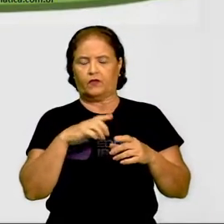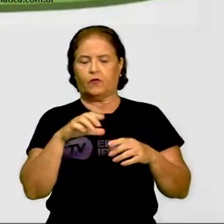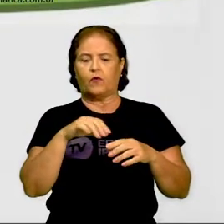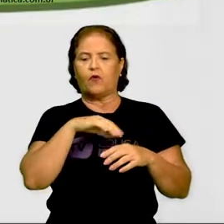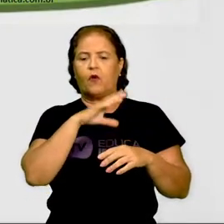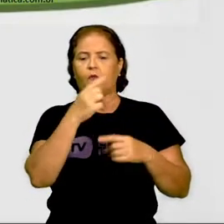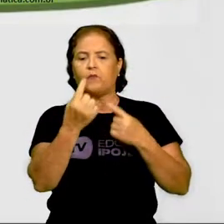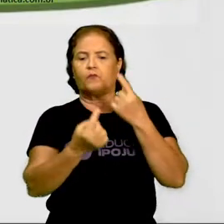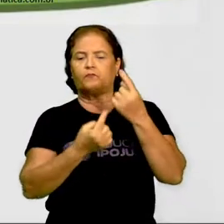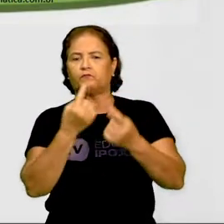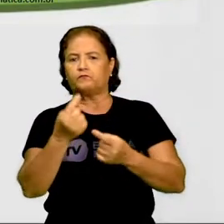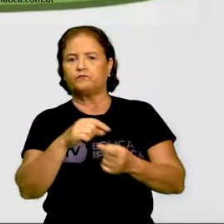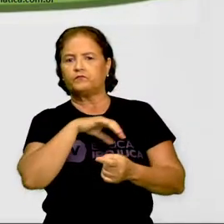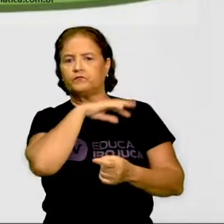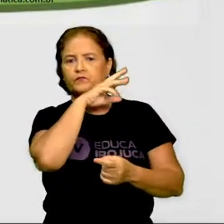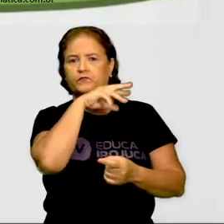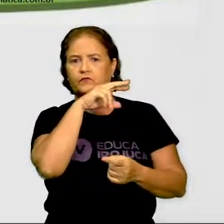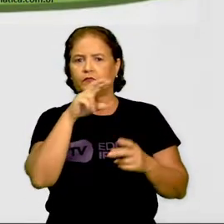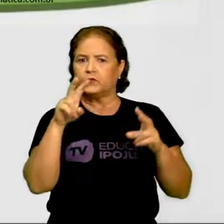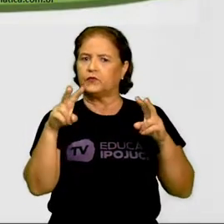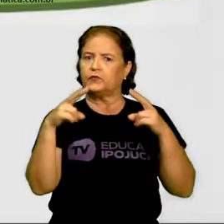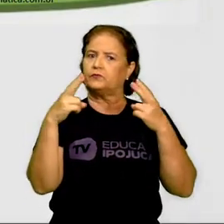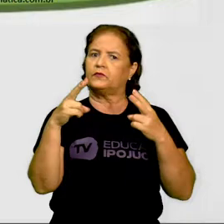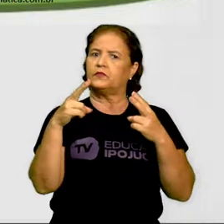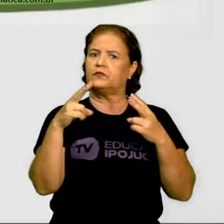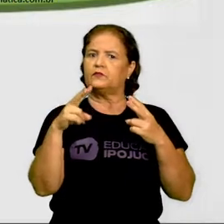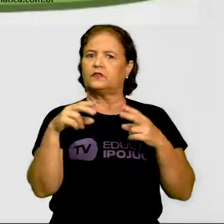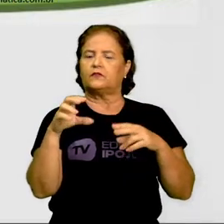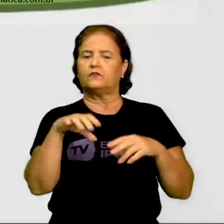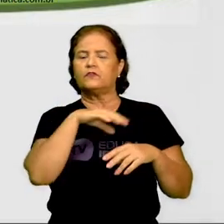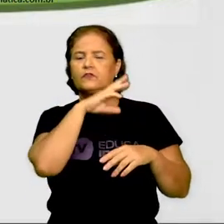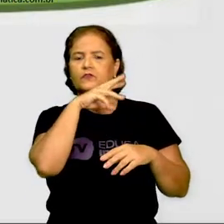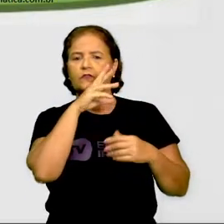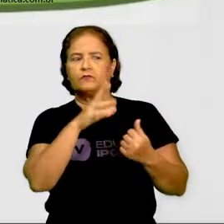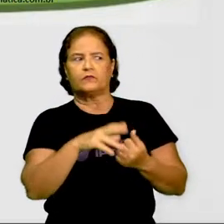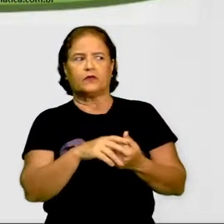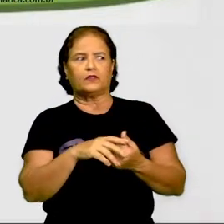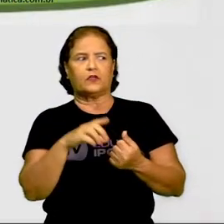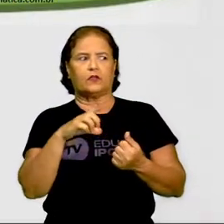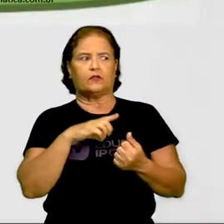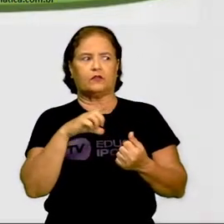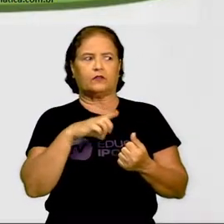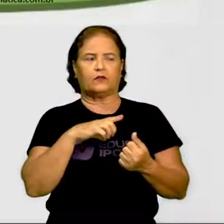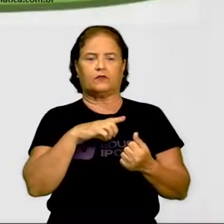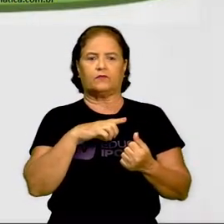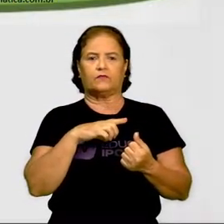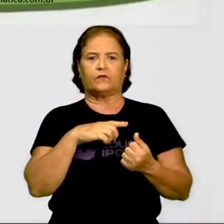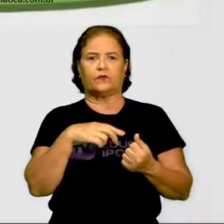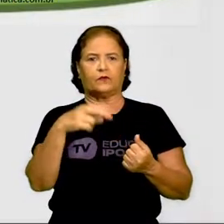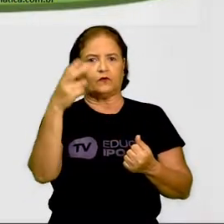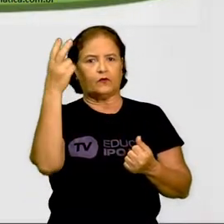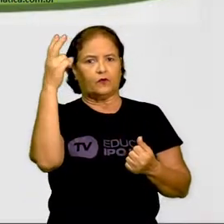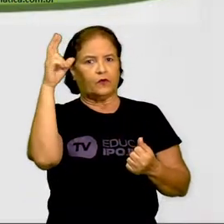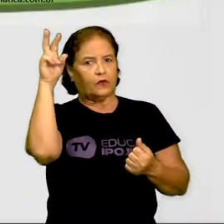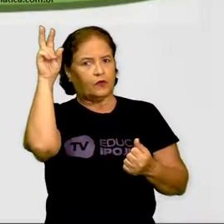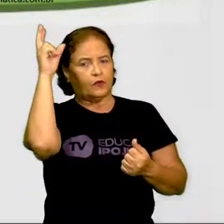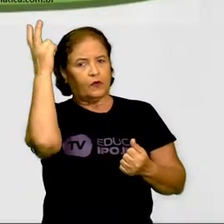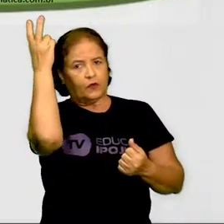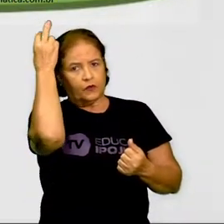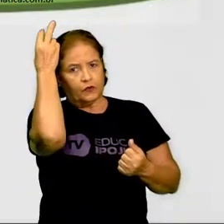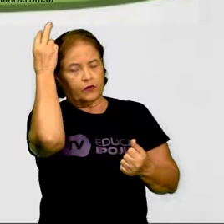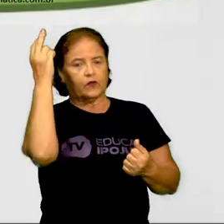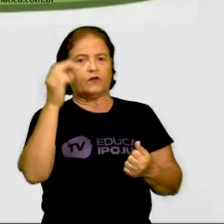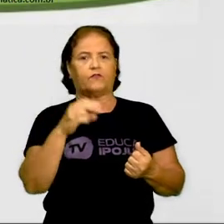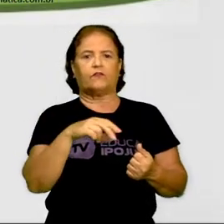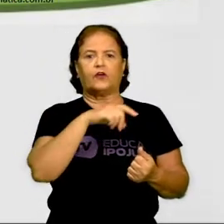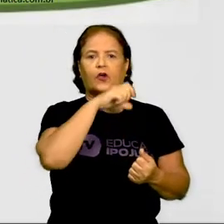animais. Observem com bastante atenção esses animais. Nós temos aqui um cavalo, um